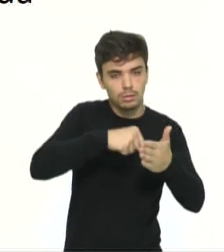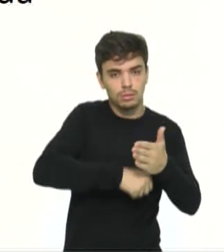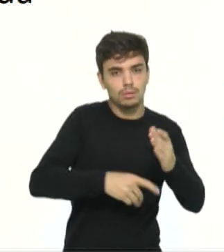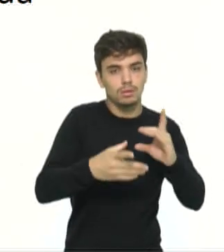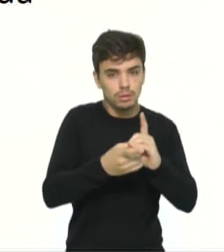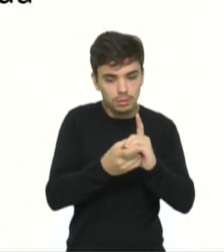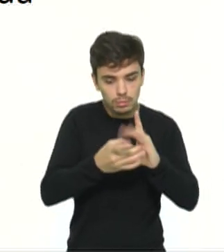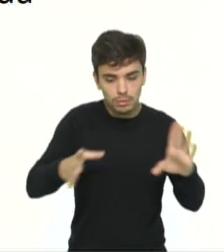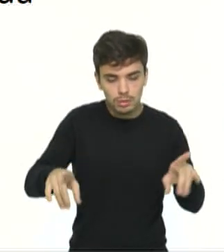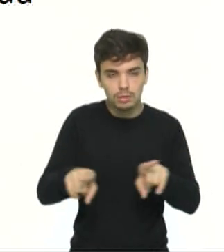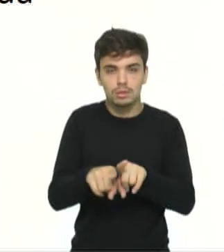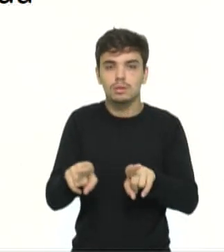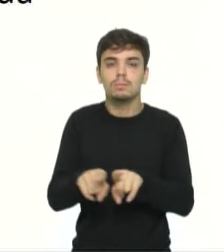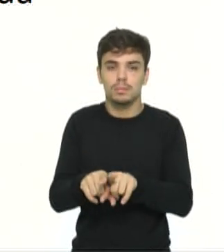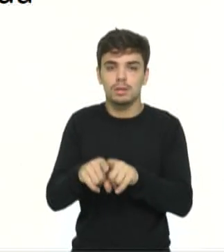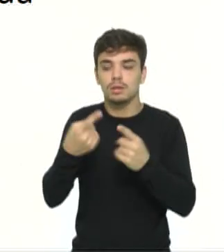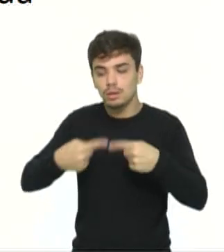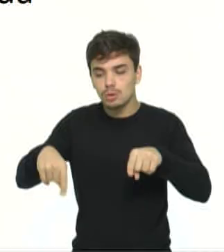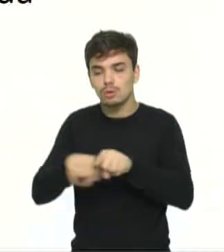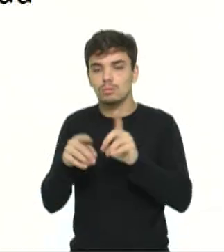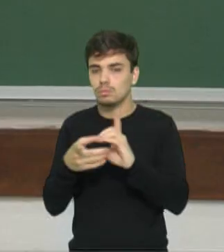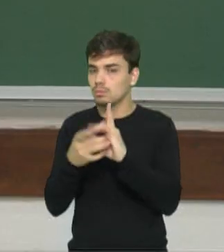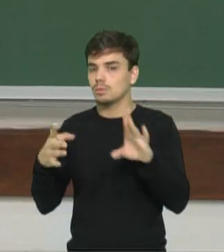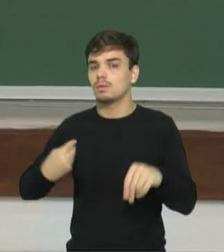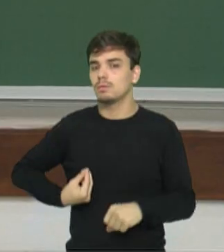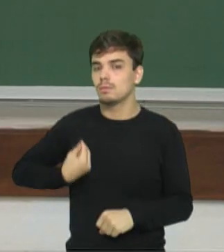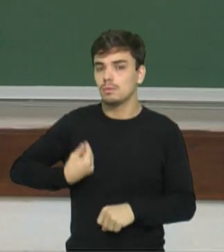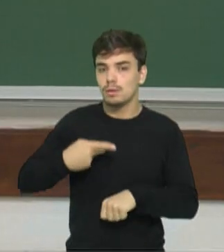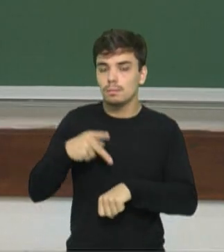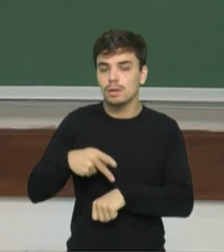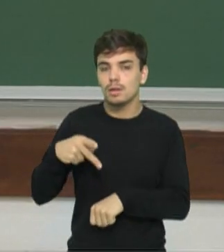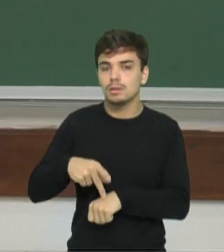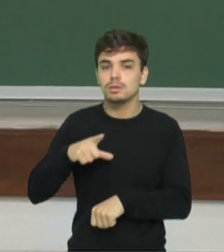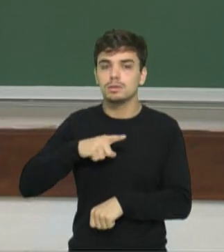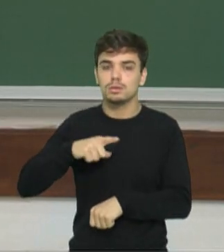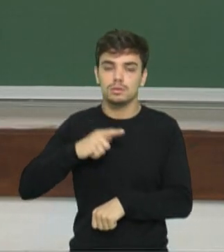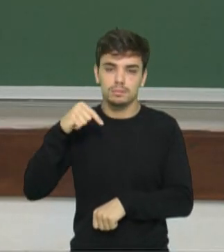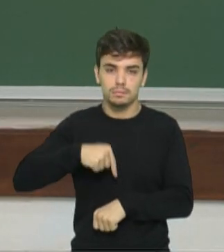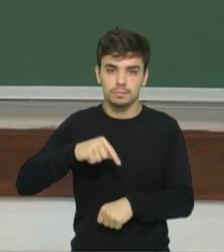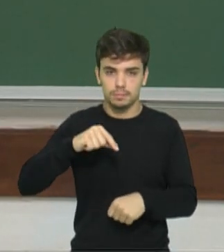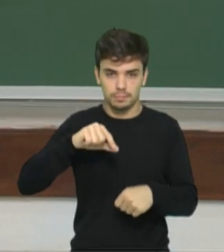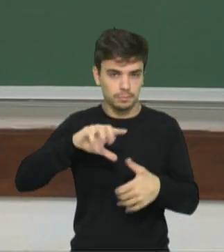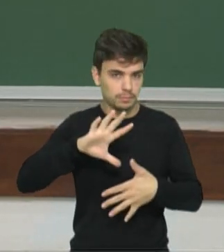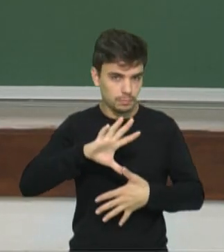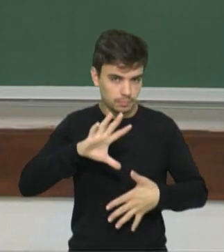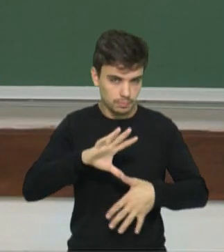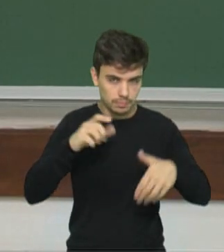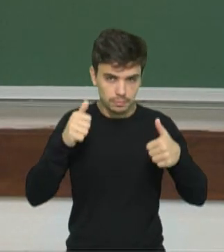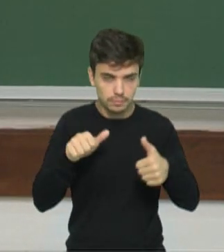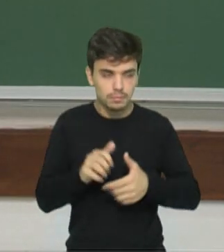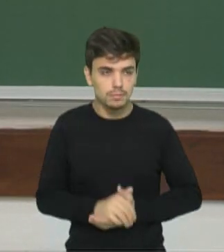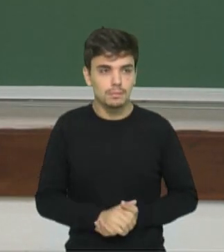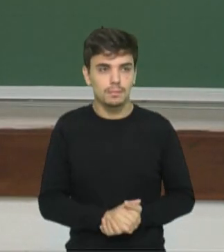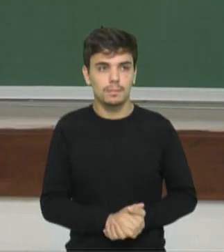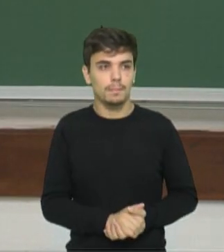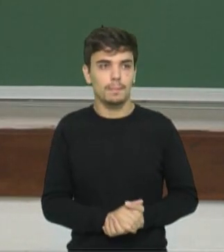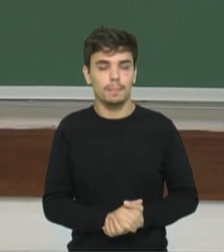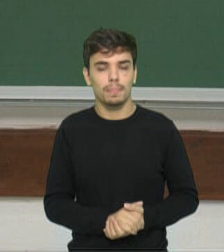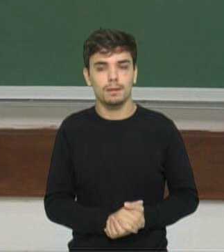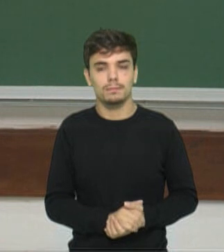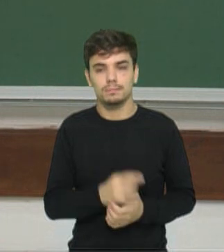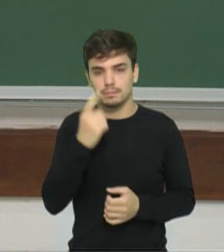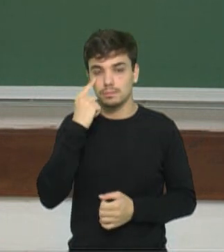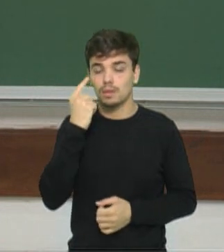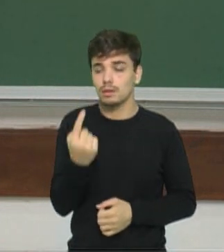redemocratização nos países que viviam sobre esse processo ditatorial aqui na América. Beleza? Pessoal, na